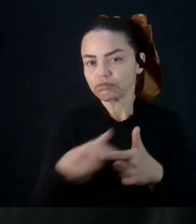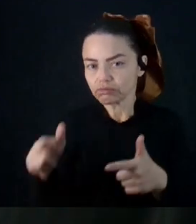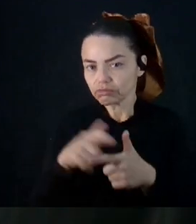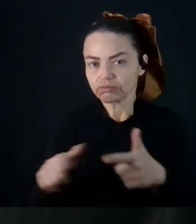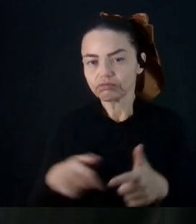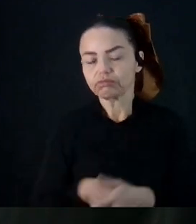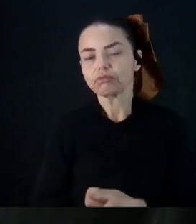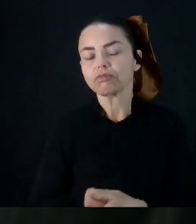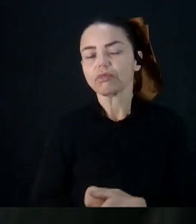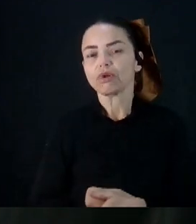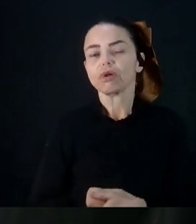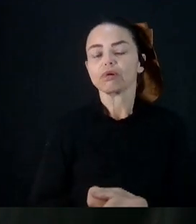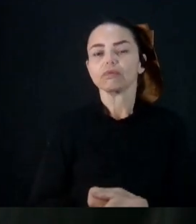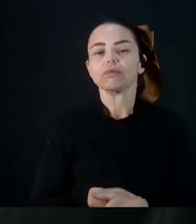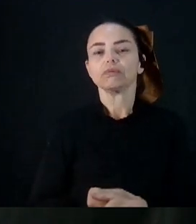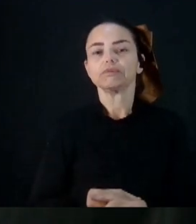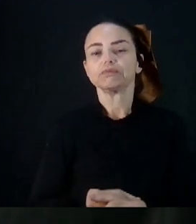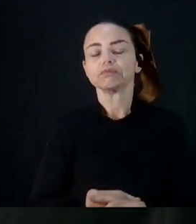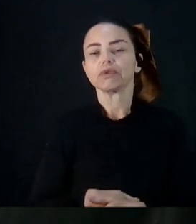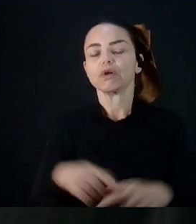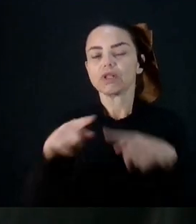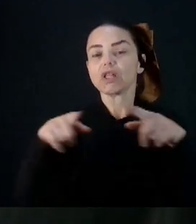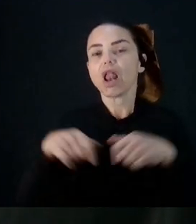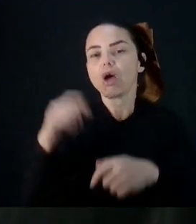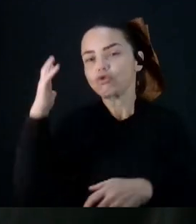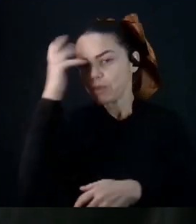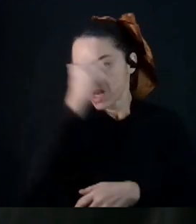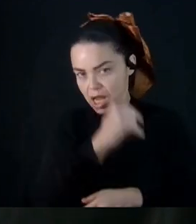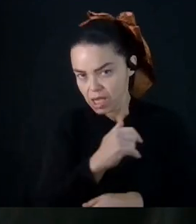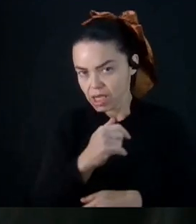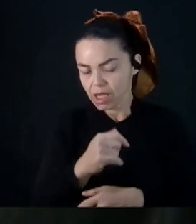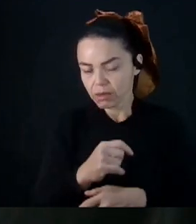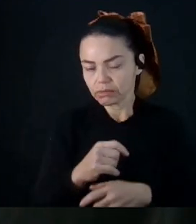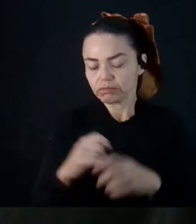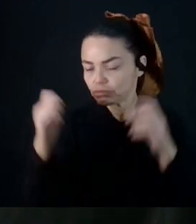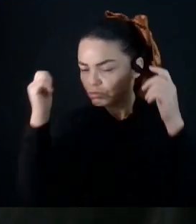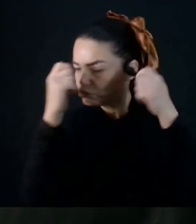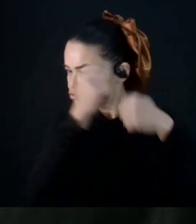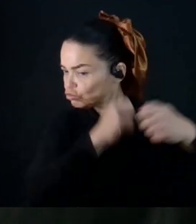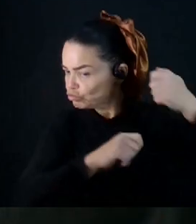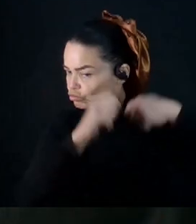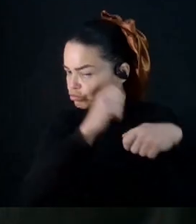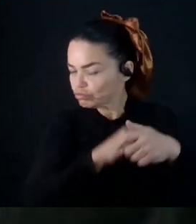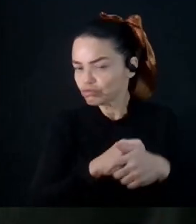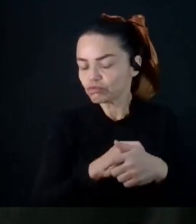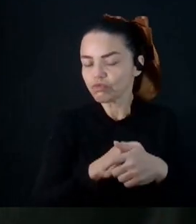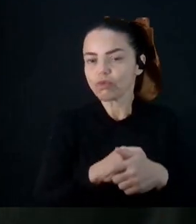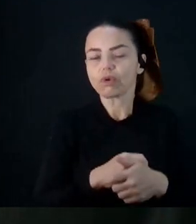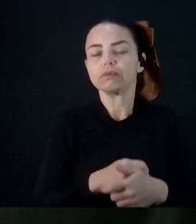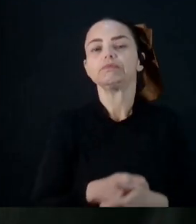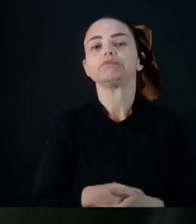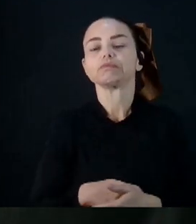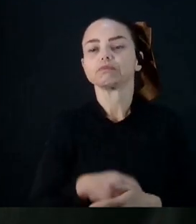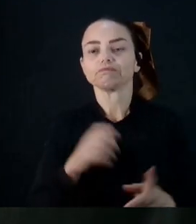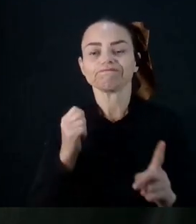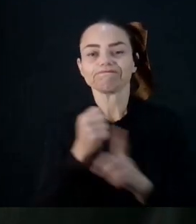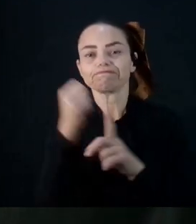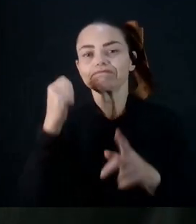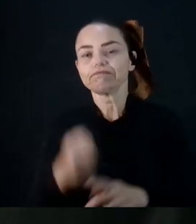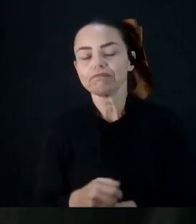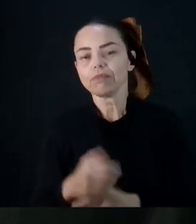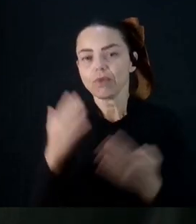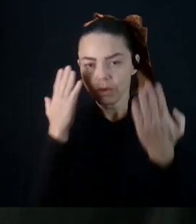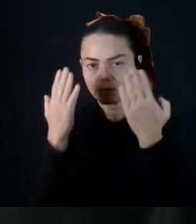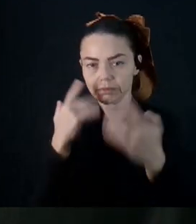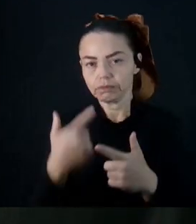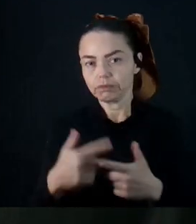precisa cuidar. Os problemas que podem ter da questão do impacto psicológico disso, Érica,